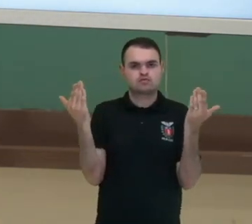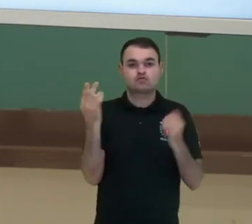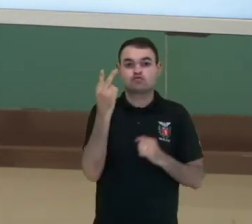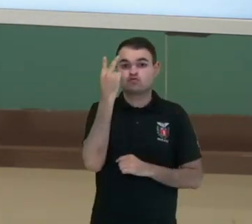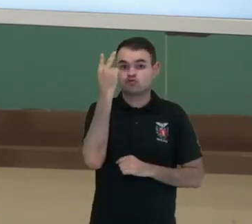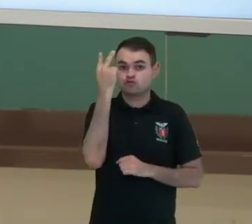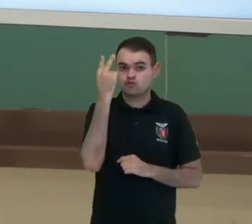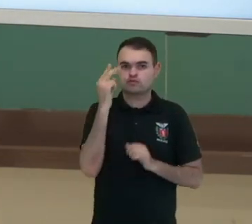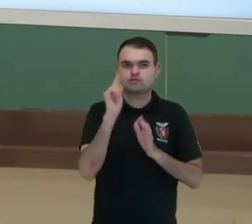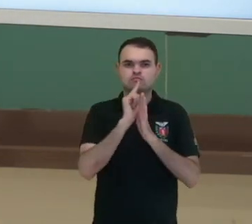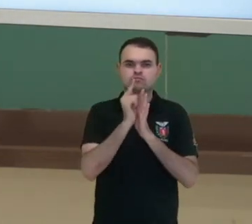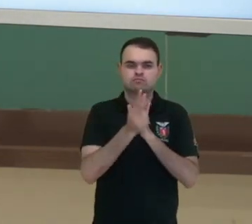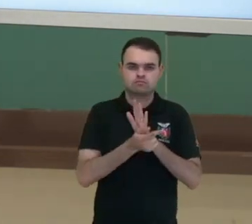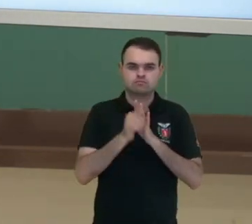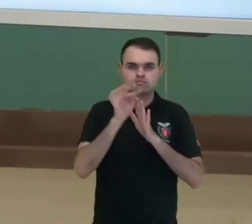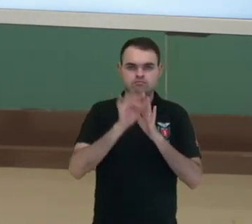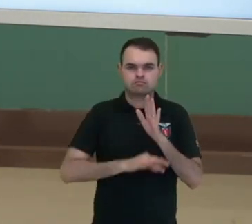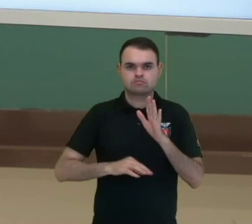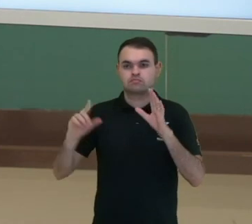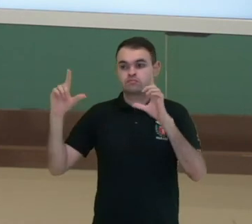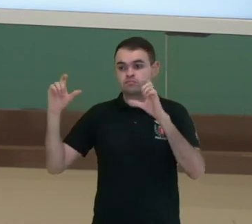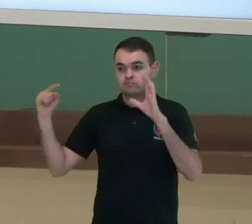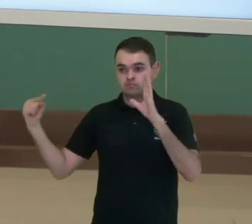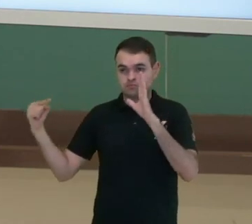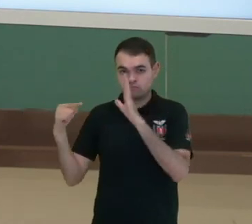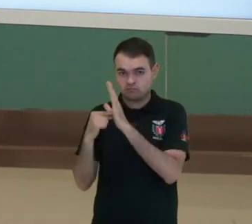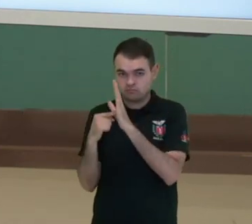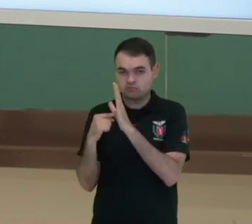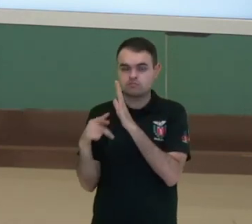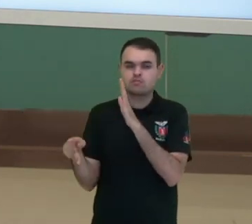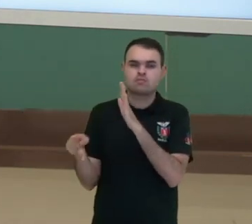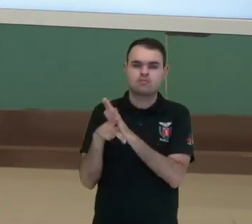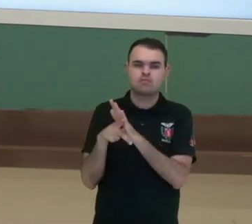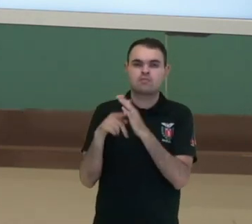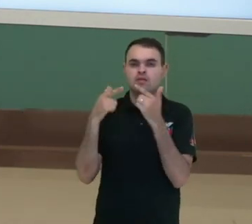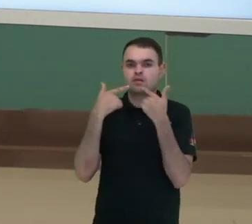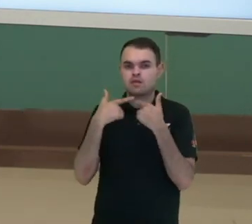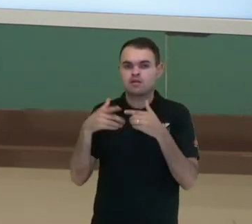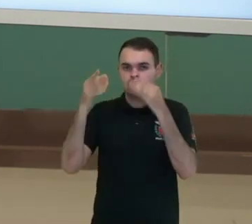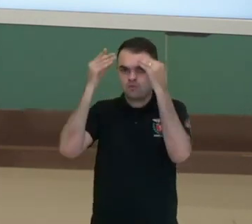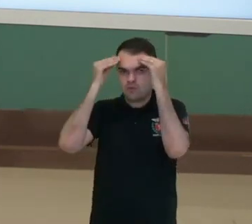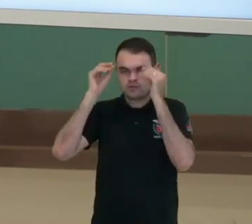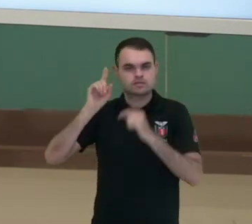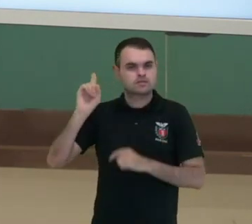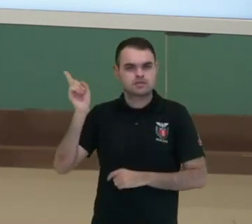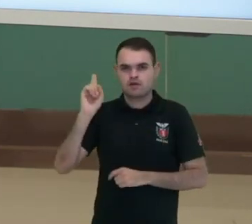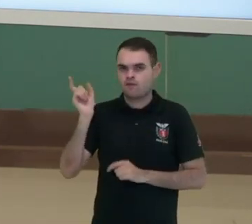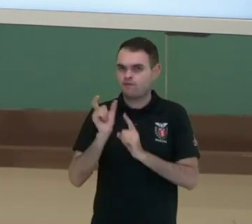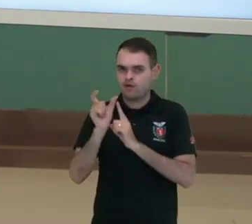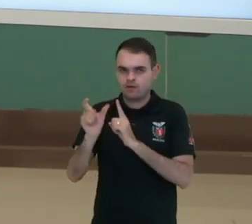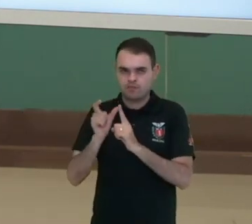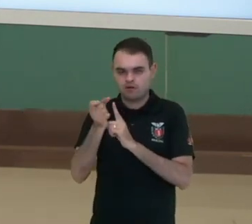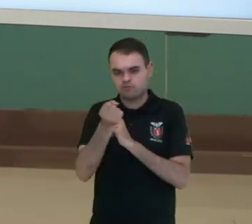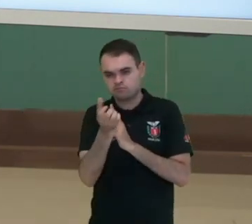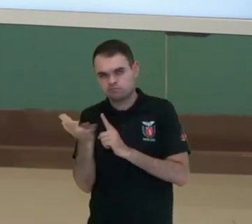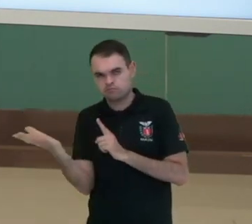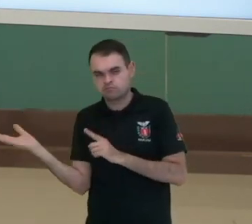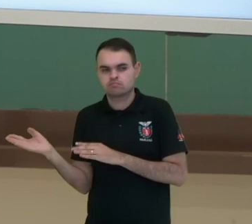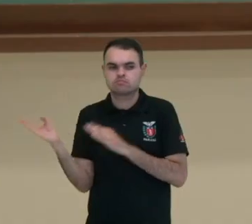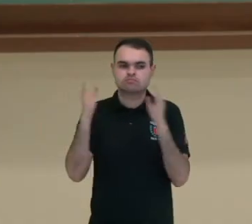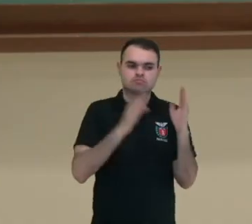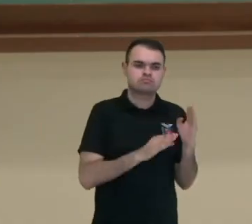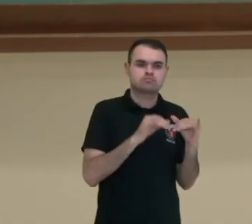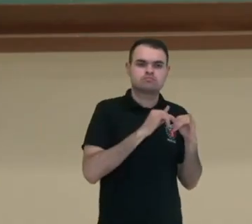gêneros textuais, né? A fotodenúncia, que se constitui da linguagem não verbal, e a notícia em si, um texto do campo